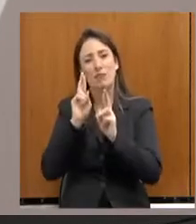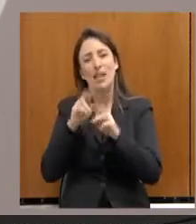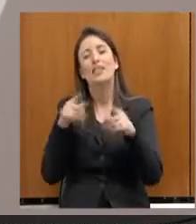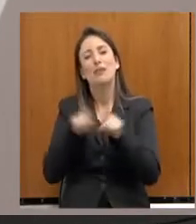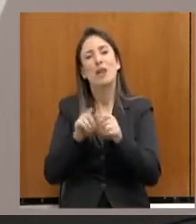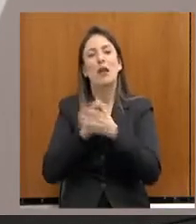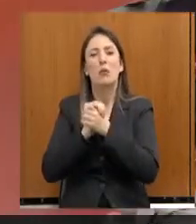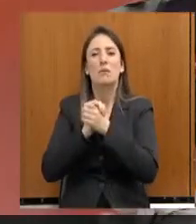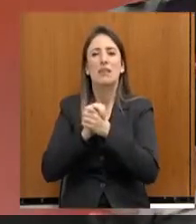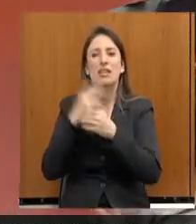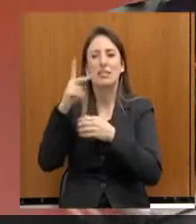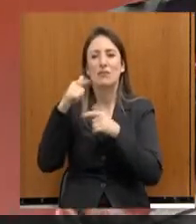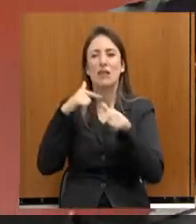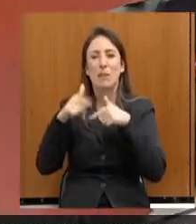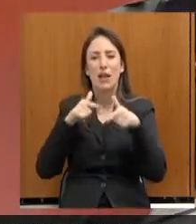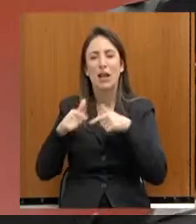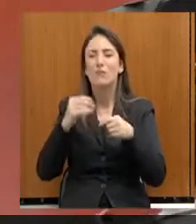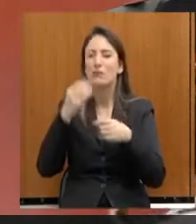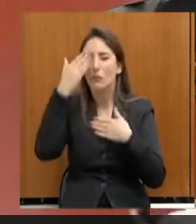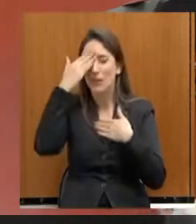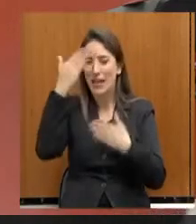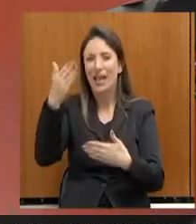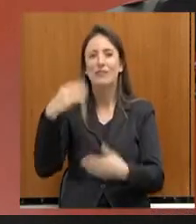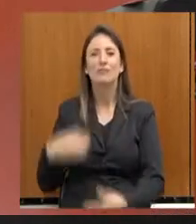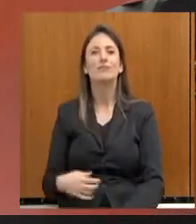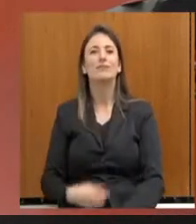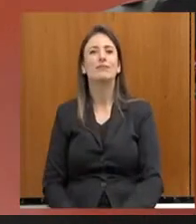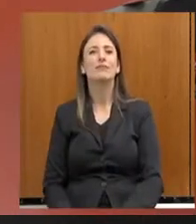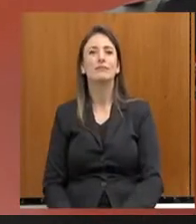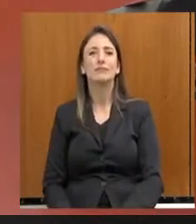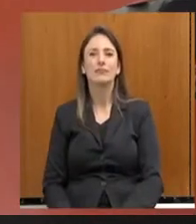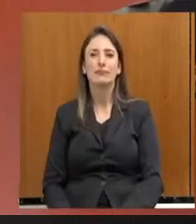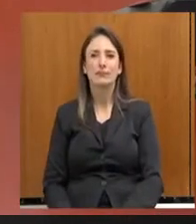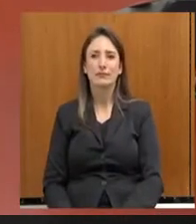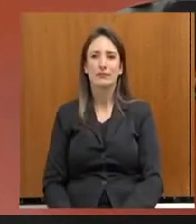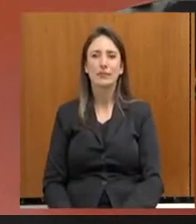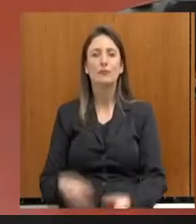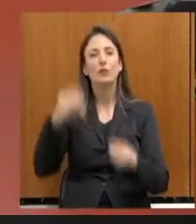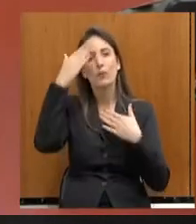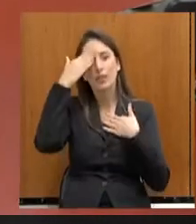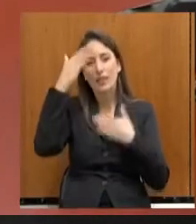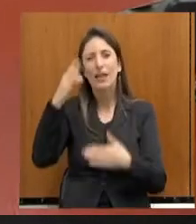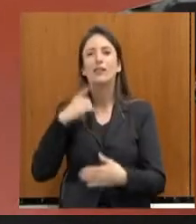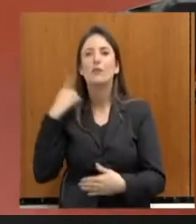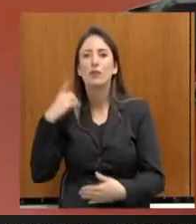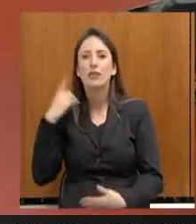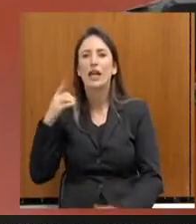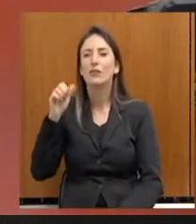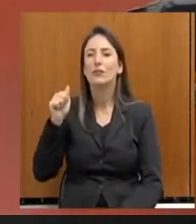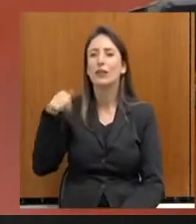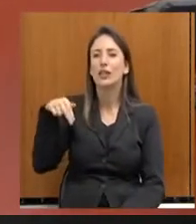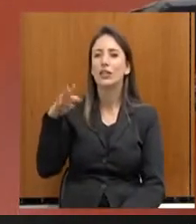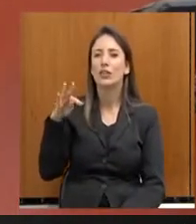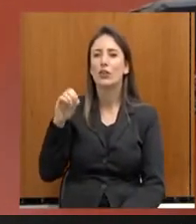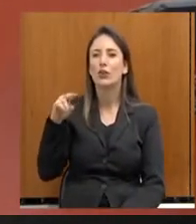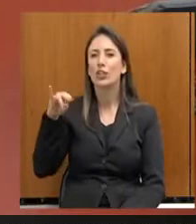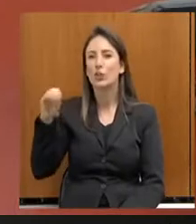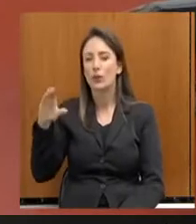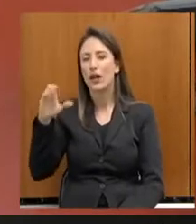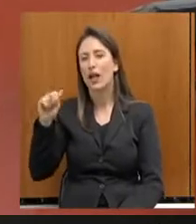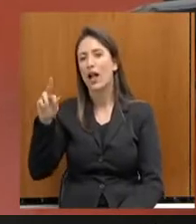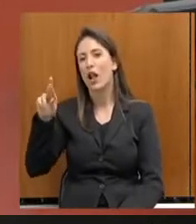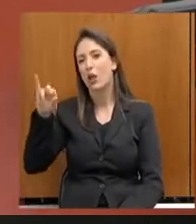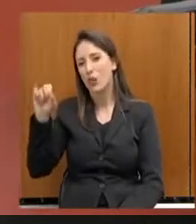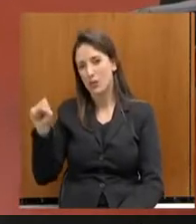Uma Vez pelo trabalho muito obrigado o carregado Deputado Antonio Carlos Arantes pelas contribuições